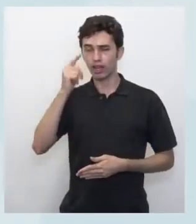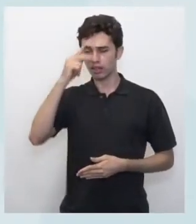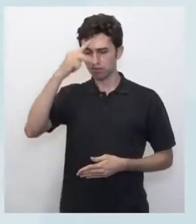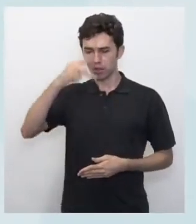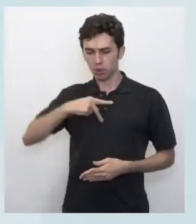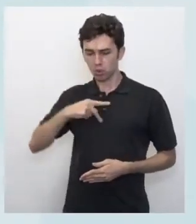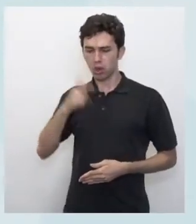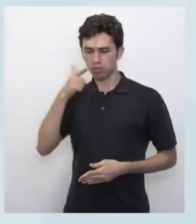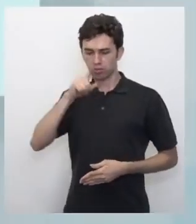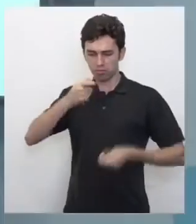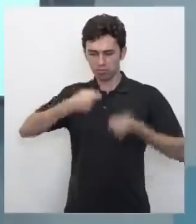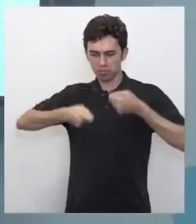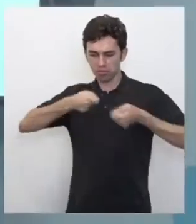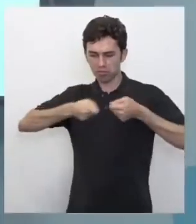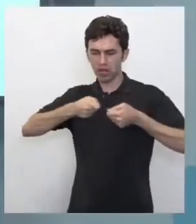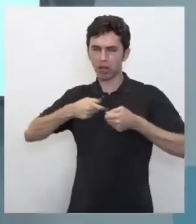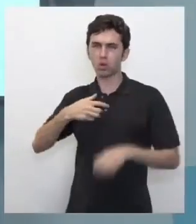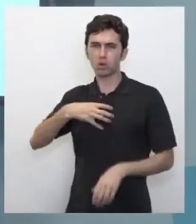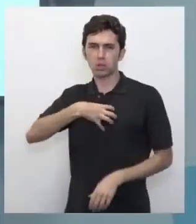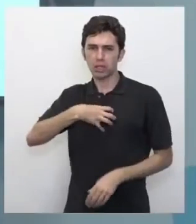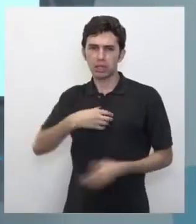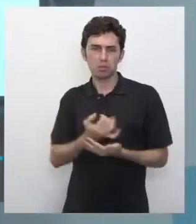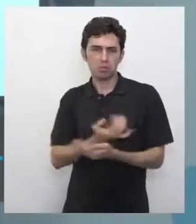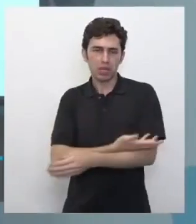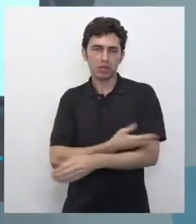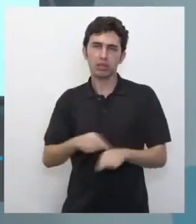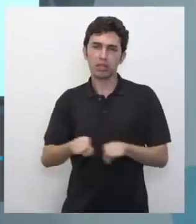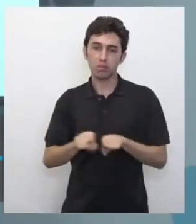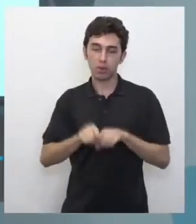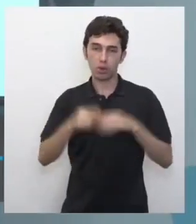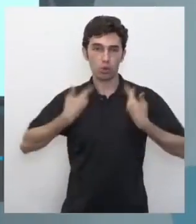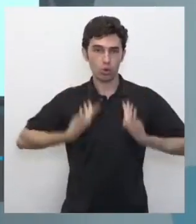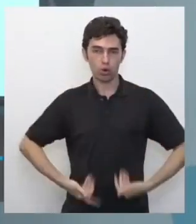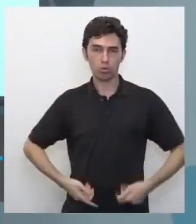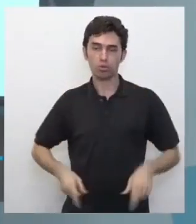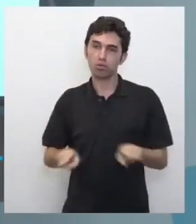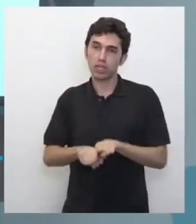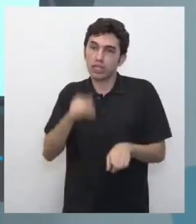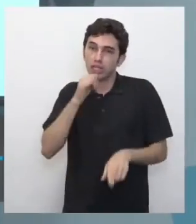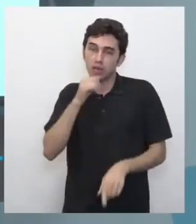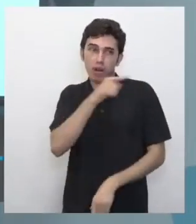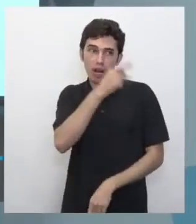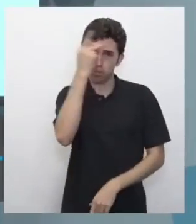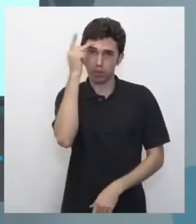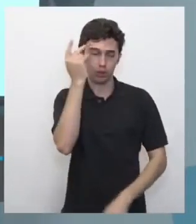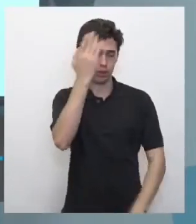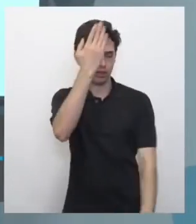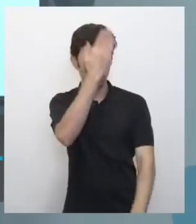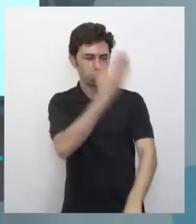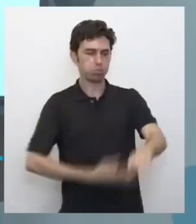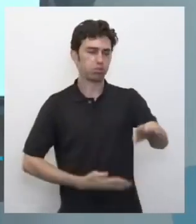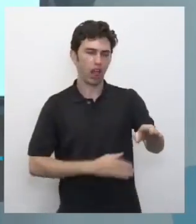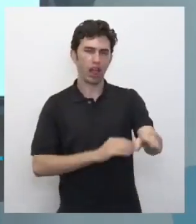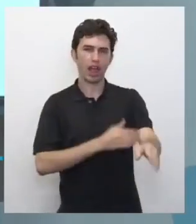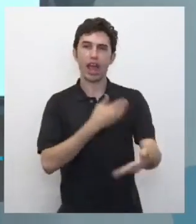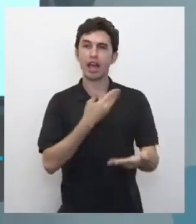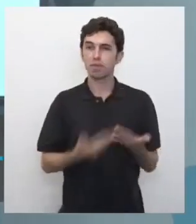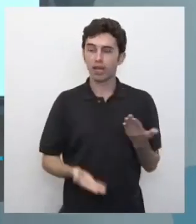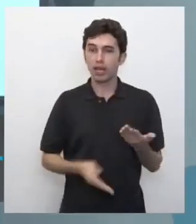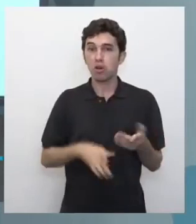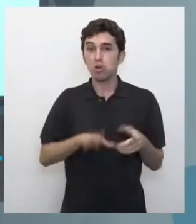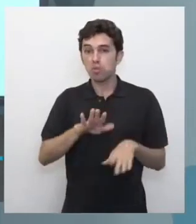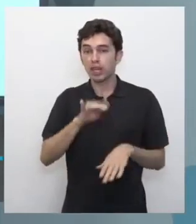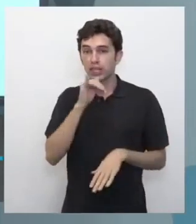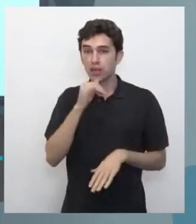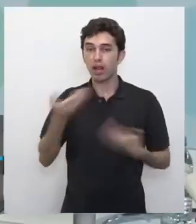ansiedades, de repente, ou até mesmo, né, no caso de uma pessoa que sofre uma mutilação, ela ter, né, uma recuperação e até uma aceitação melhor sobre essa